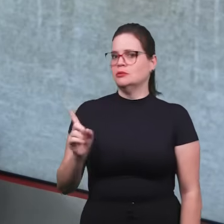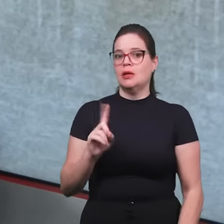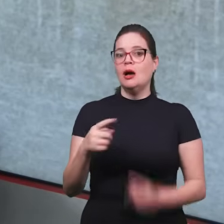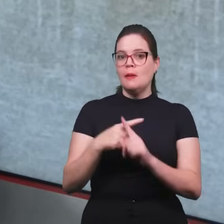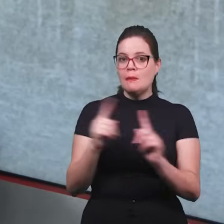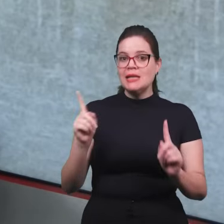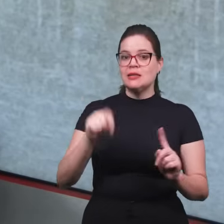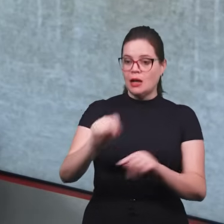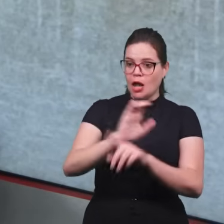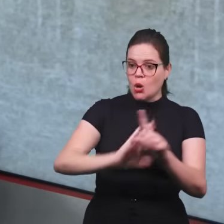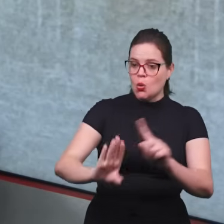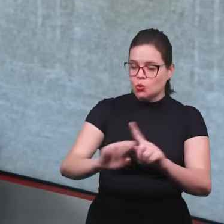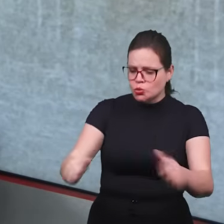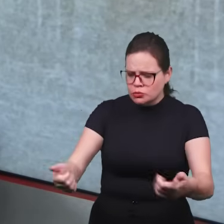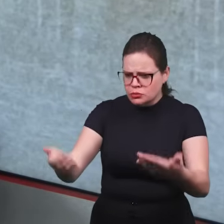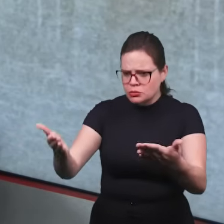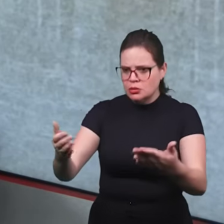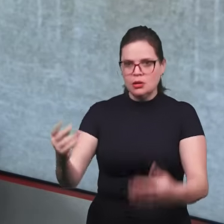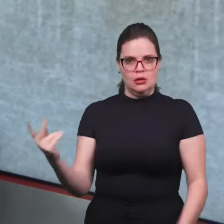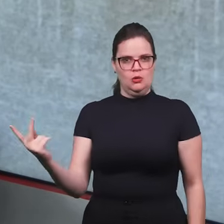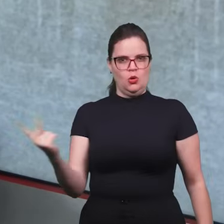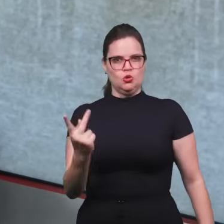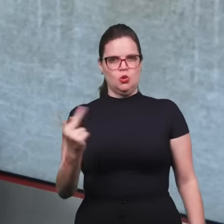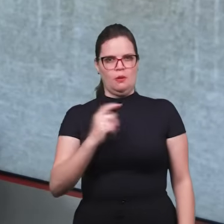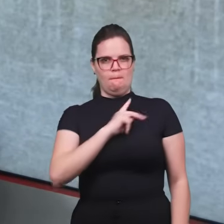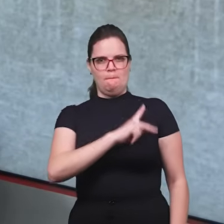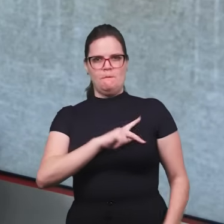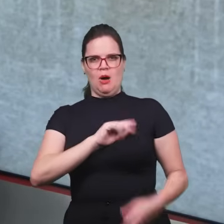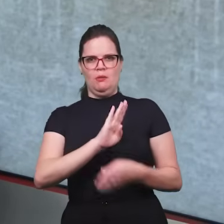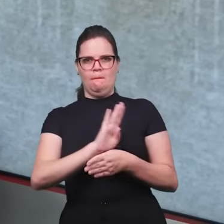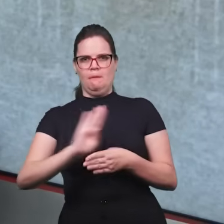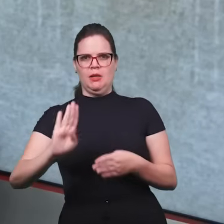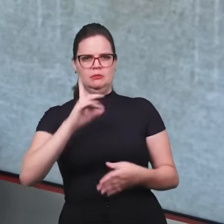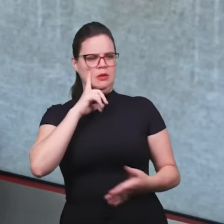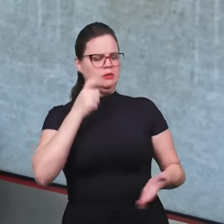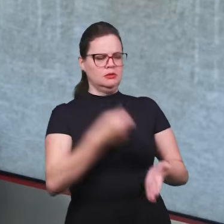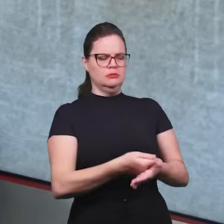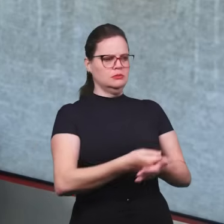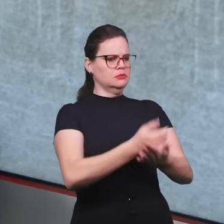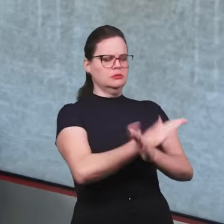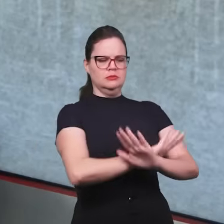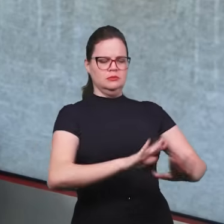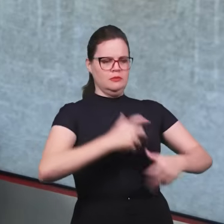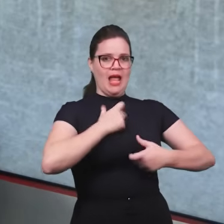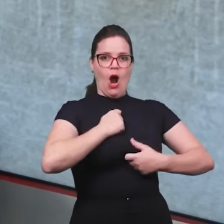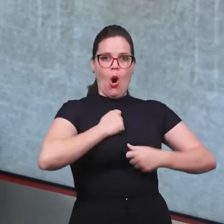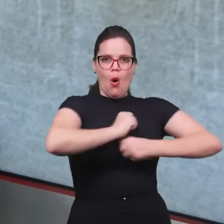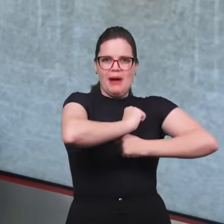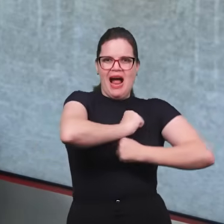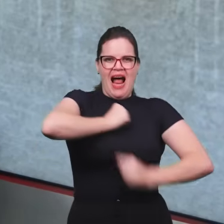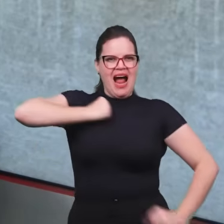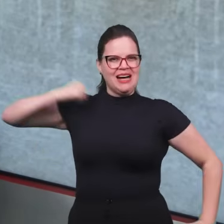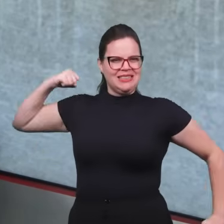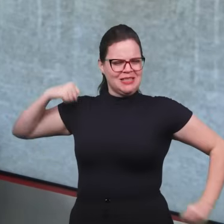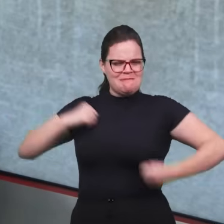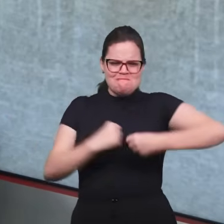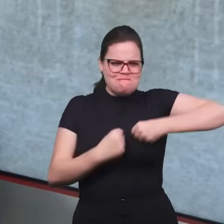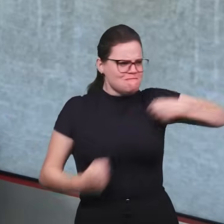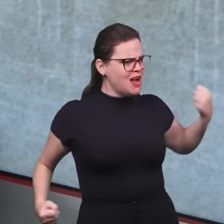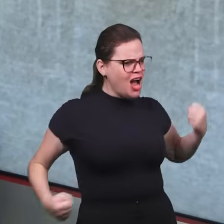ato explícito de culto. A reação dos apóstolos é decisiva. Eles rasgam as suas